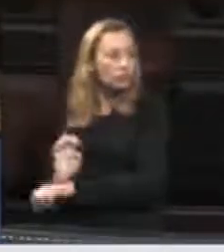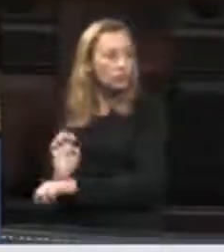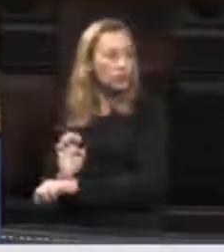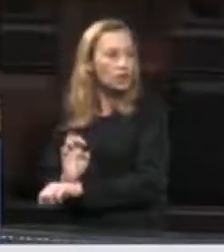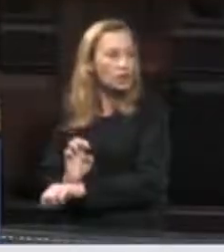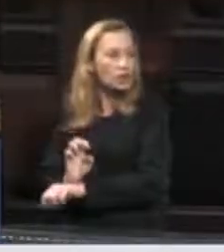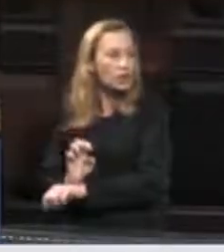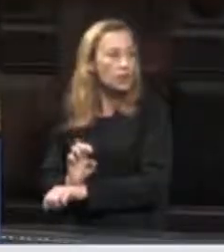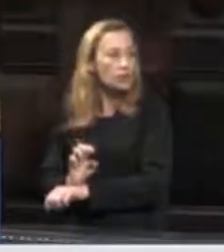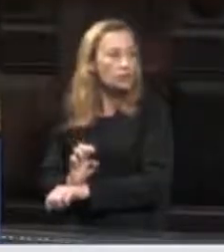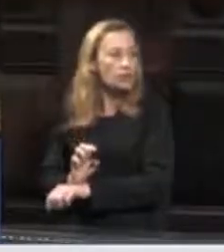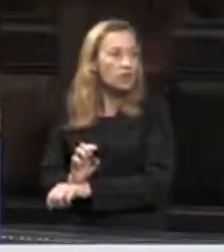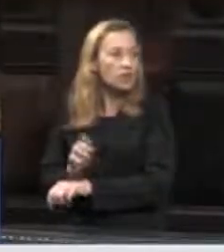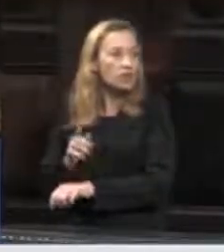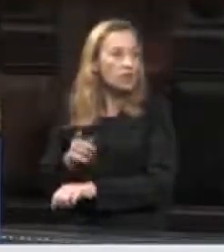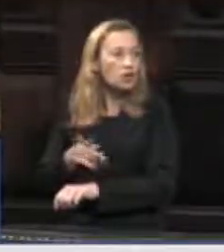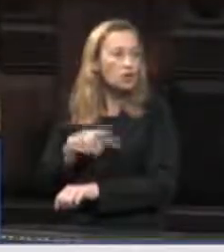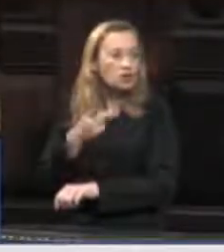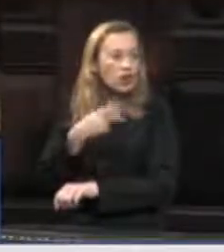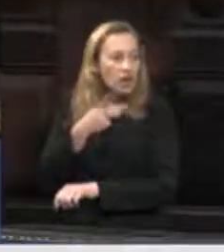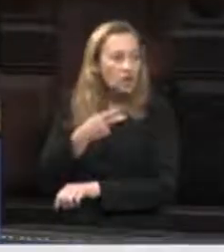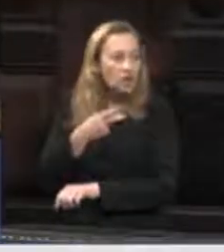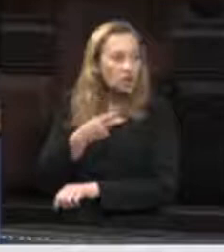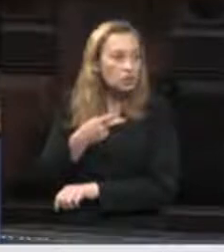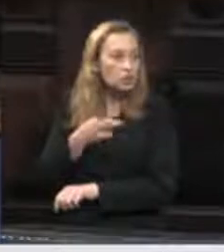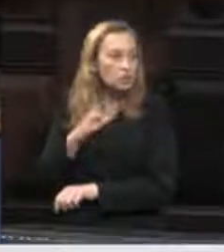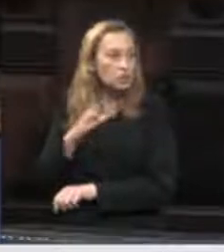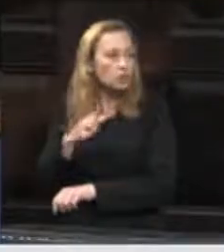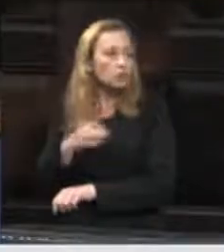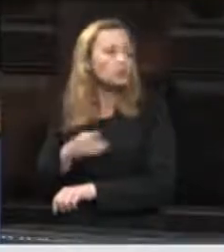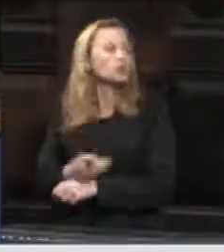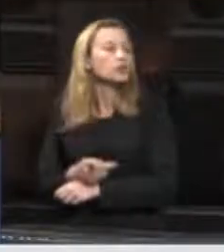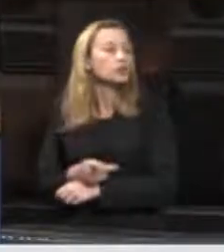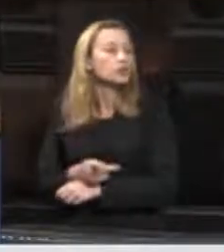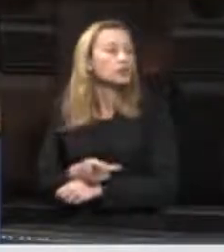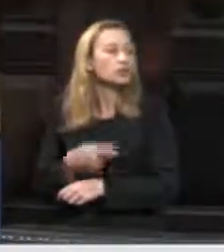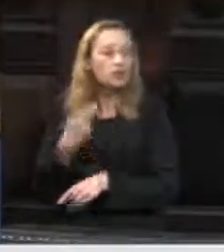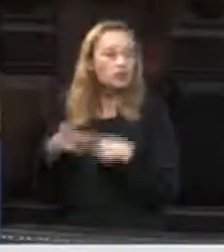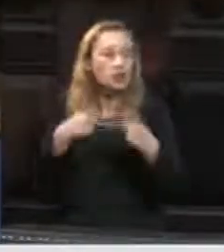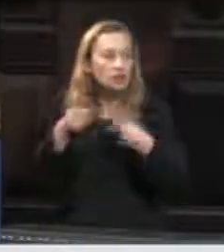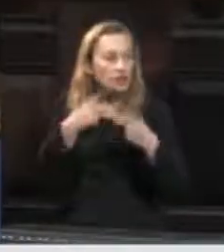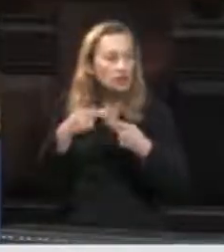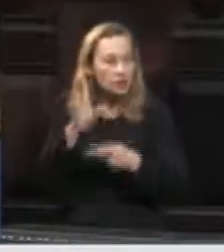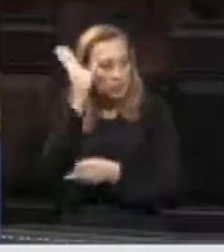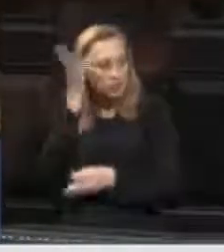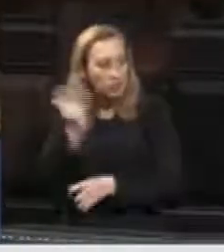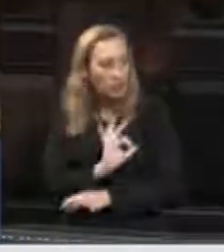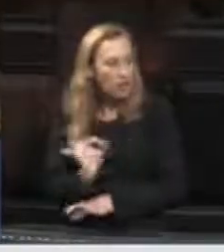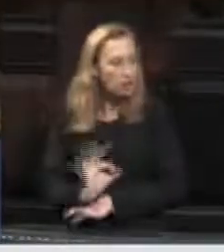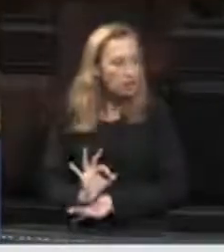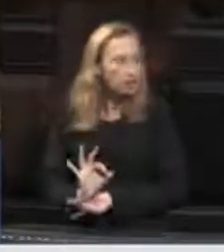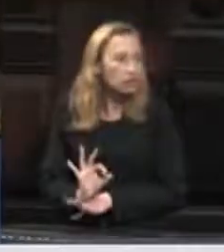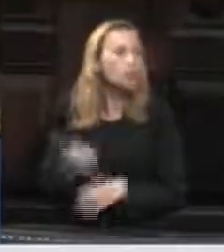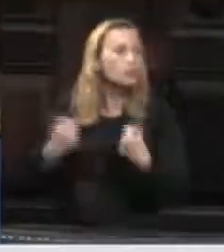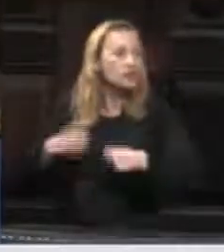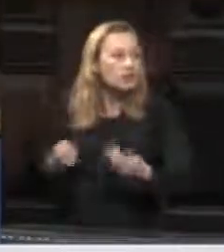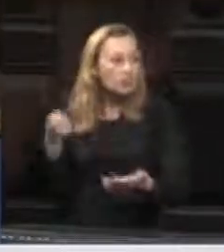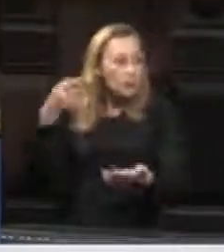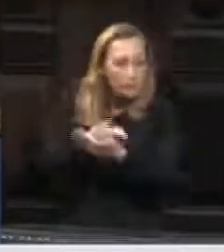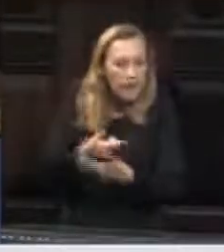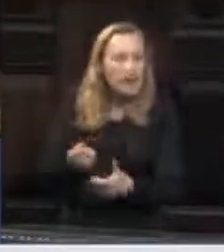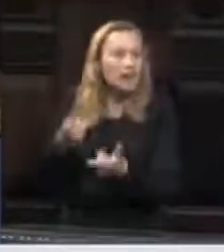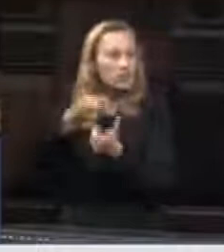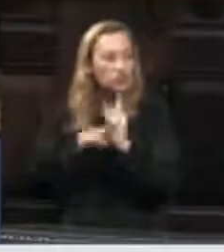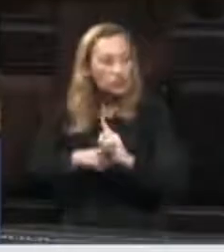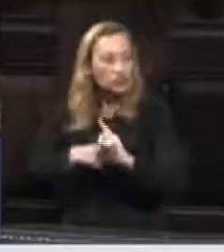grande parte da dívida é massa falida. É sim, mas tem uns 20% ali de devedores que são ativos, que precisam pagar sua dívida